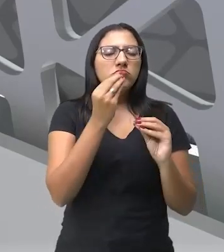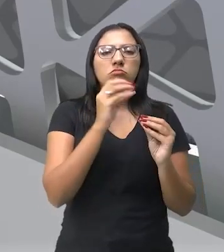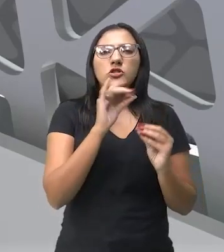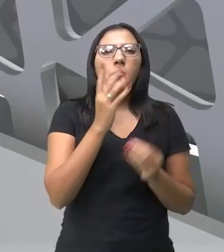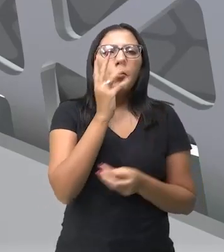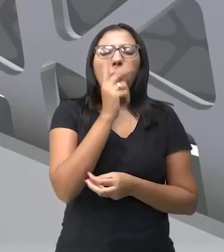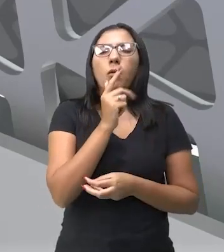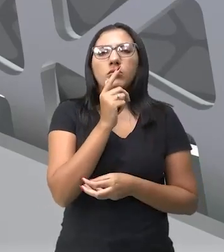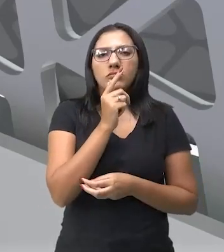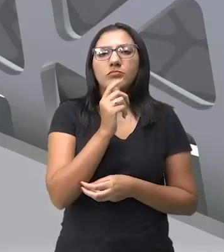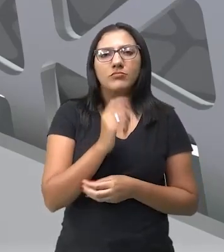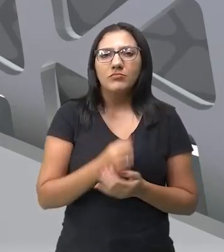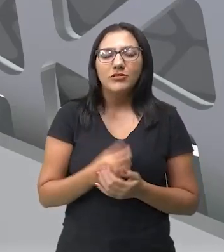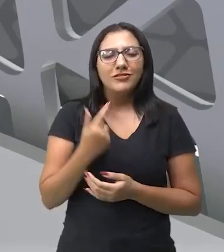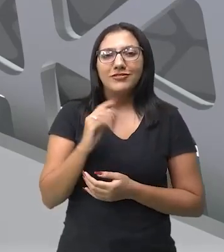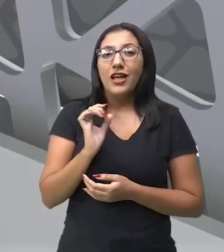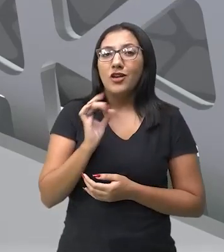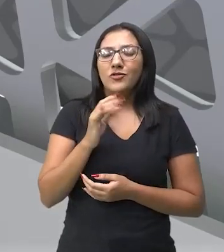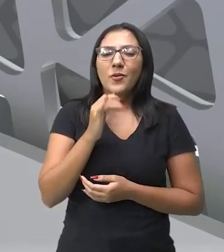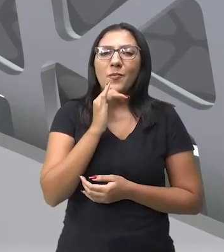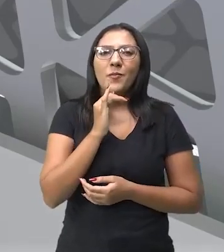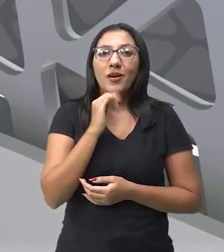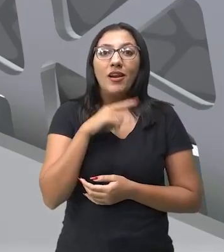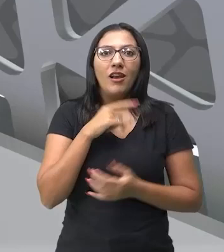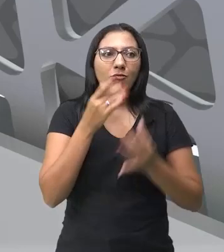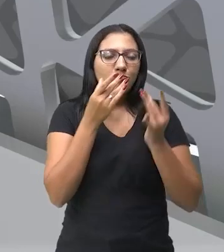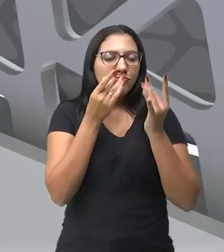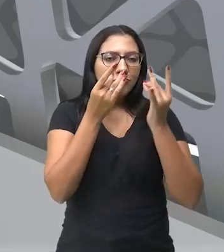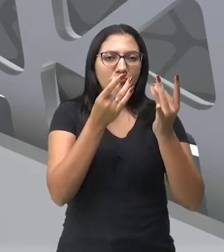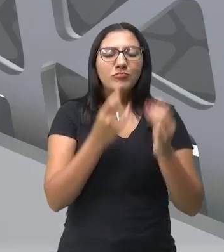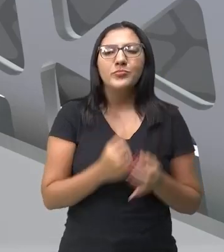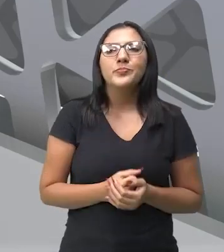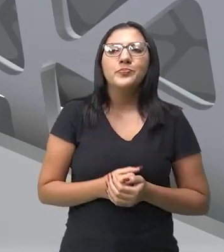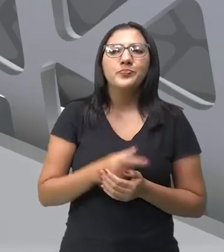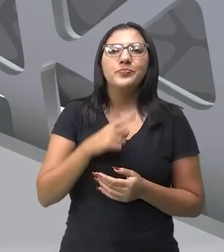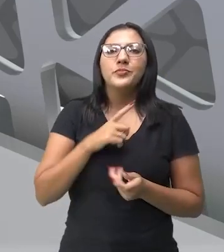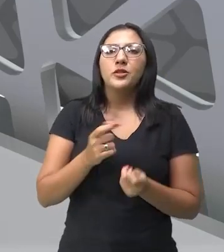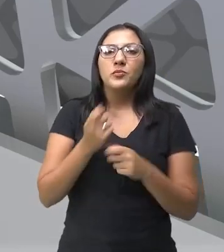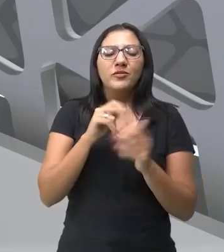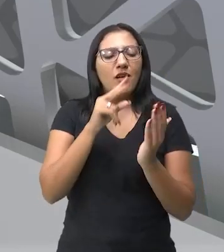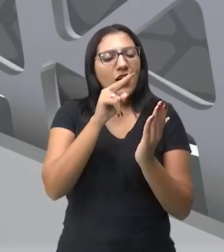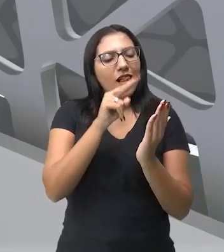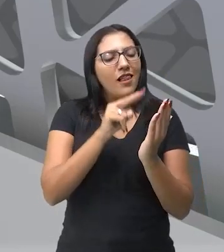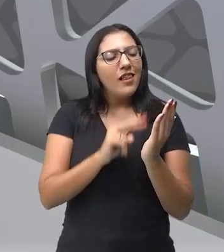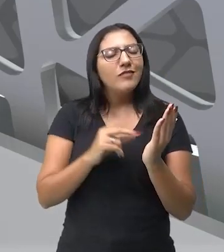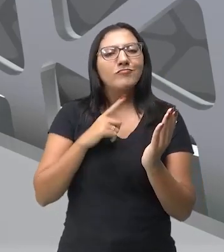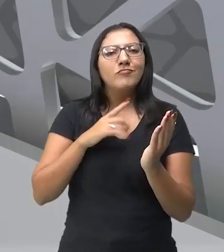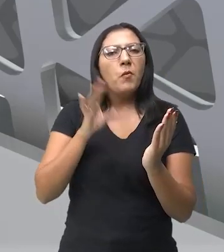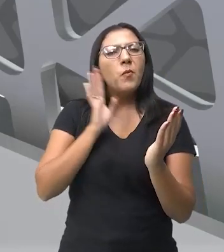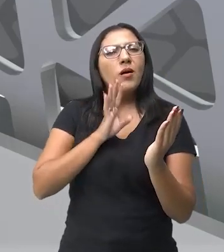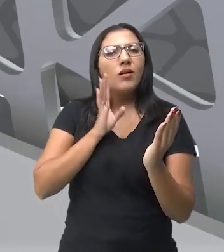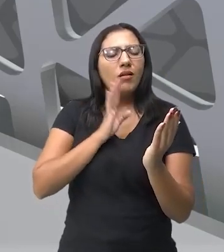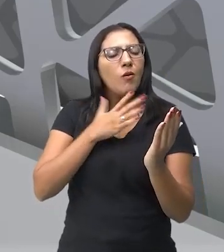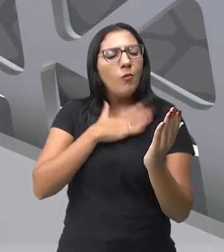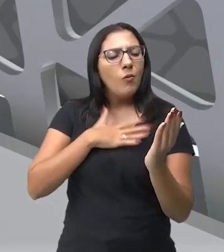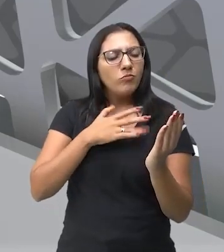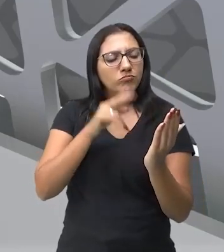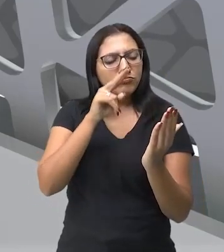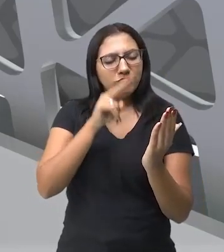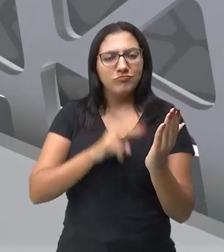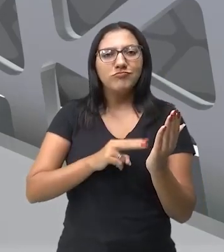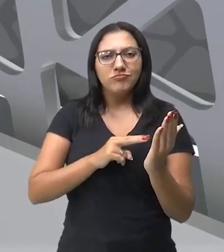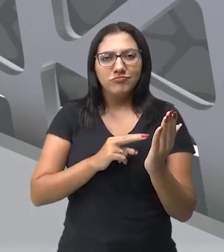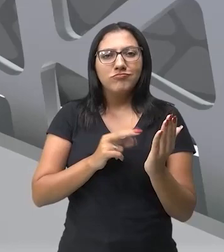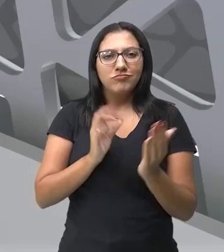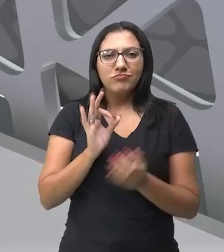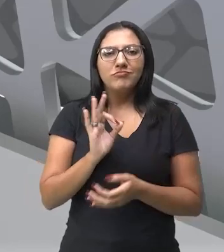e assim por diante, correto? Então a gente avança com a nossa leitura, a gente já viu essa parte, né, em que o texto